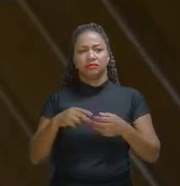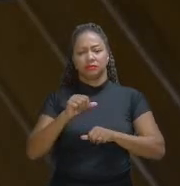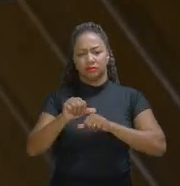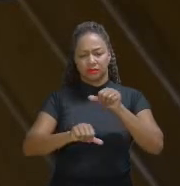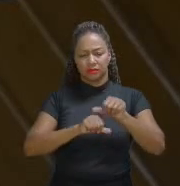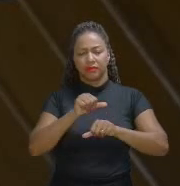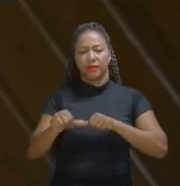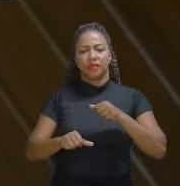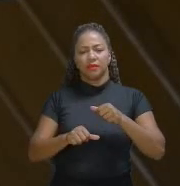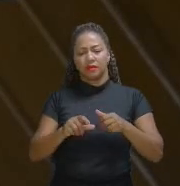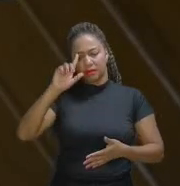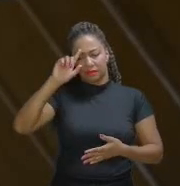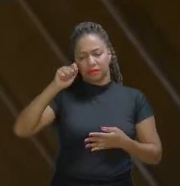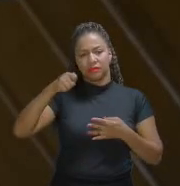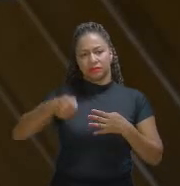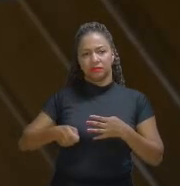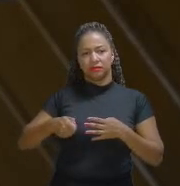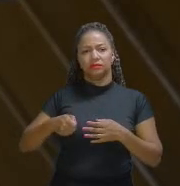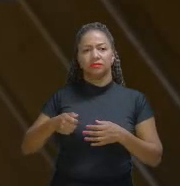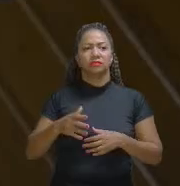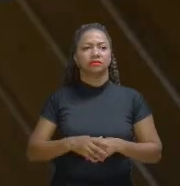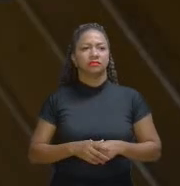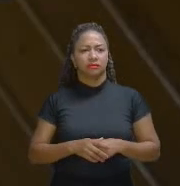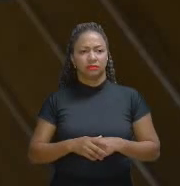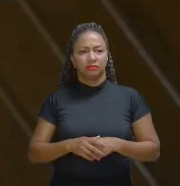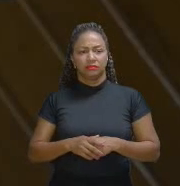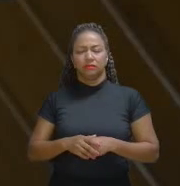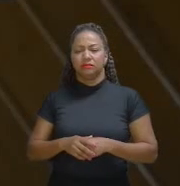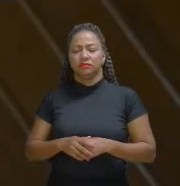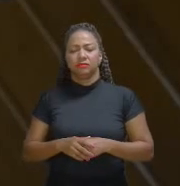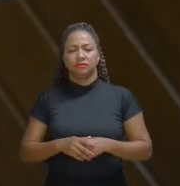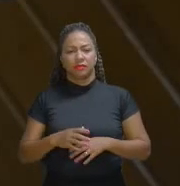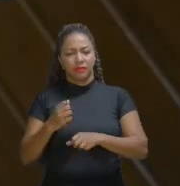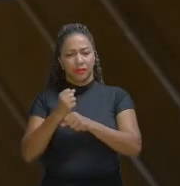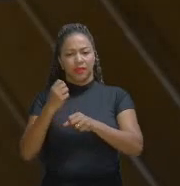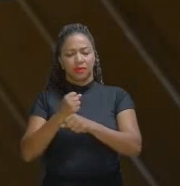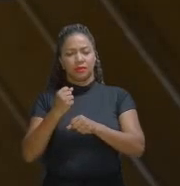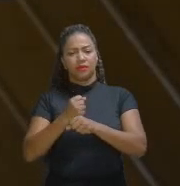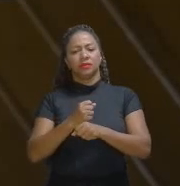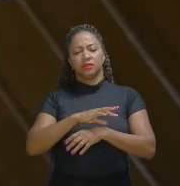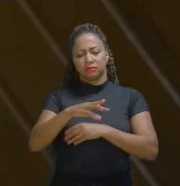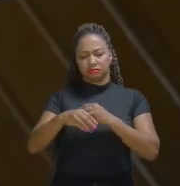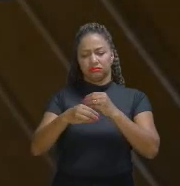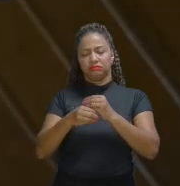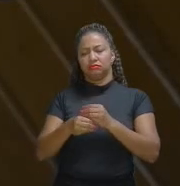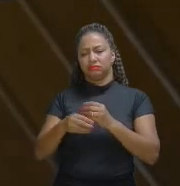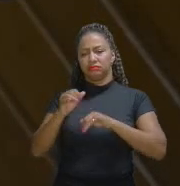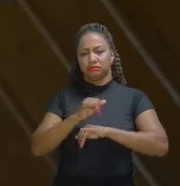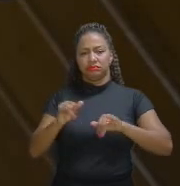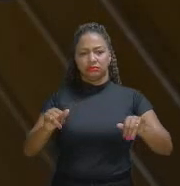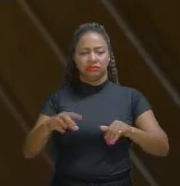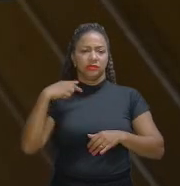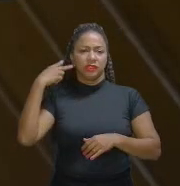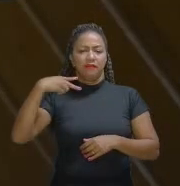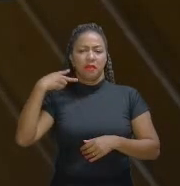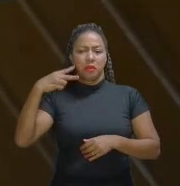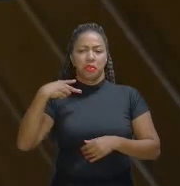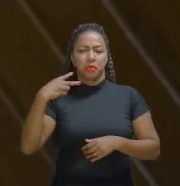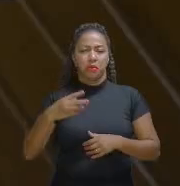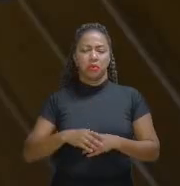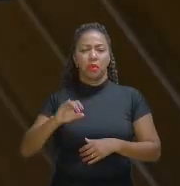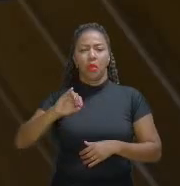reformar a sentença, aprovadas com ressalva as contas da candidata nessa campanha para vereadora